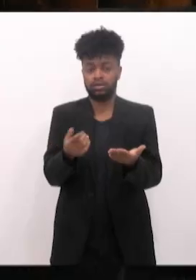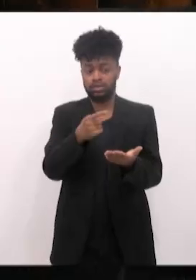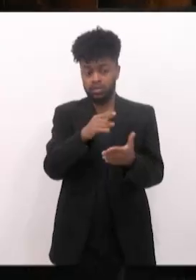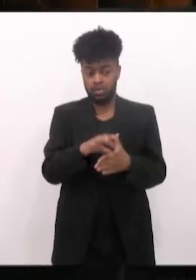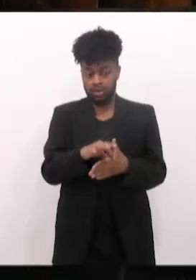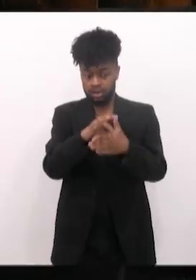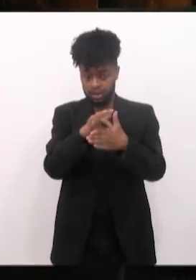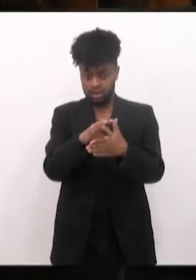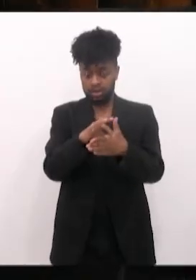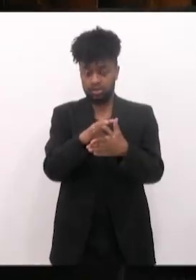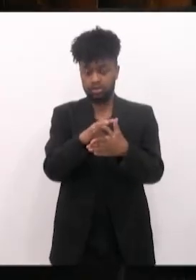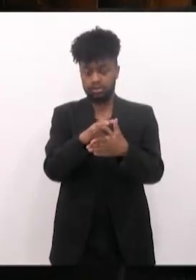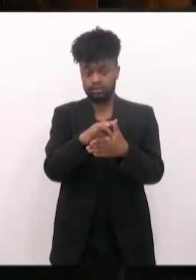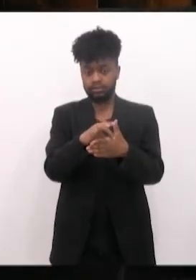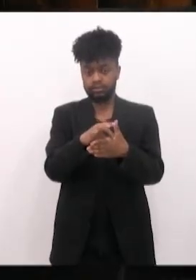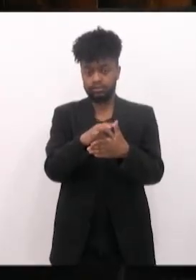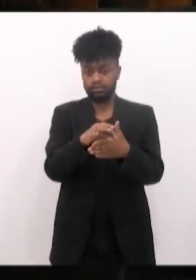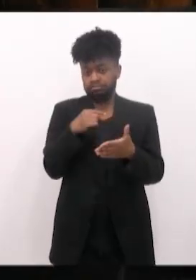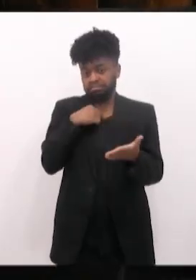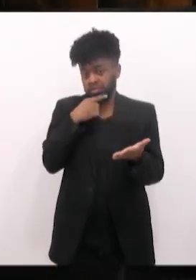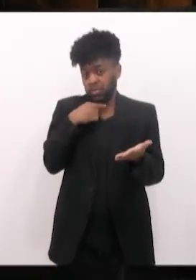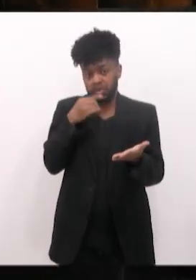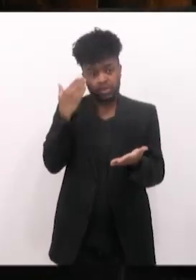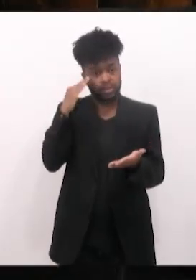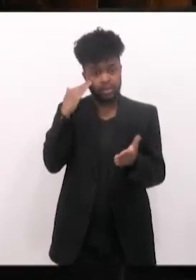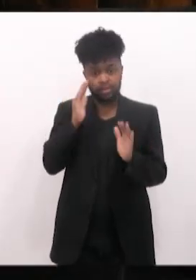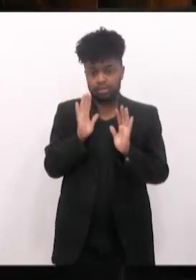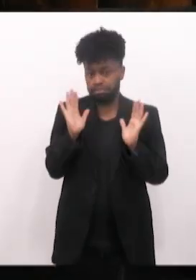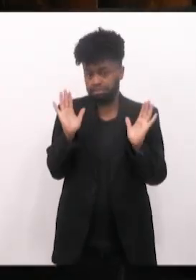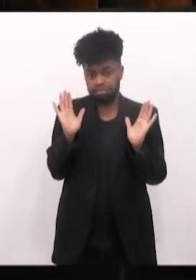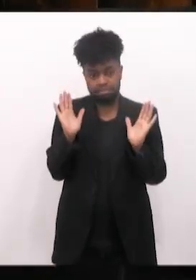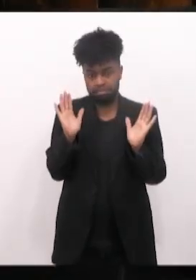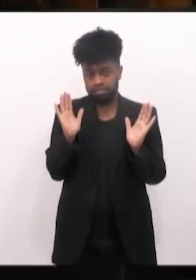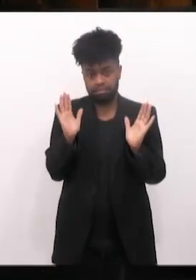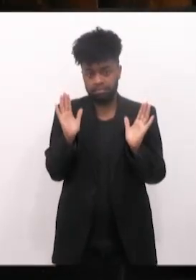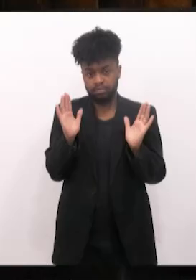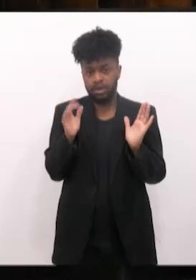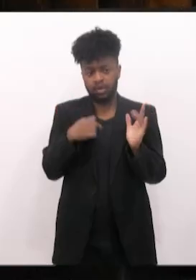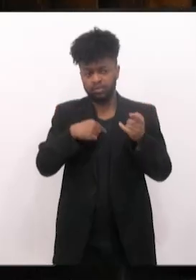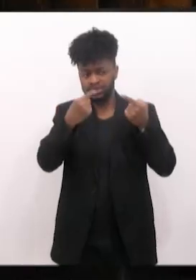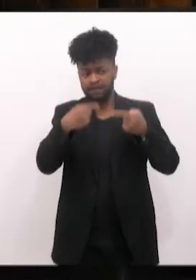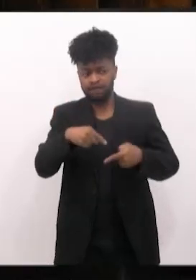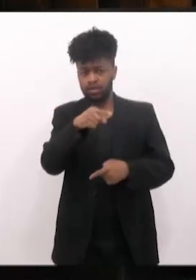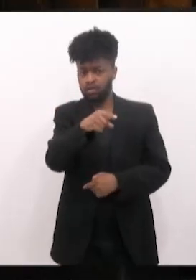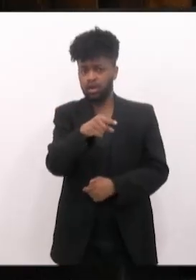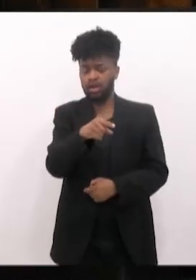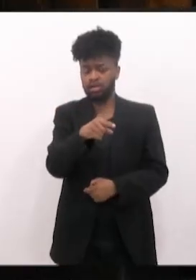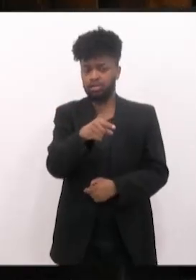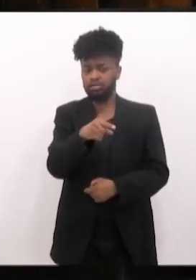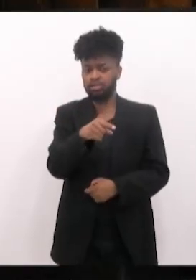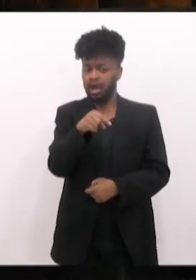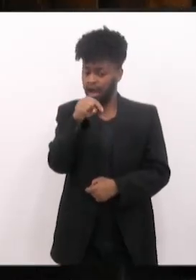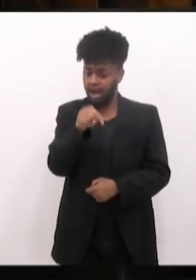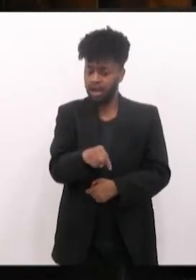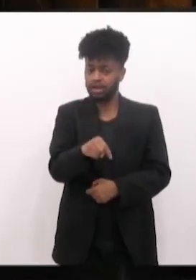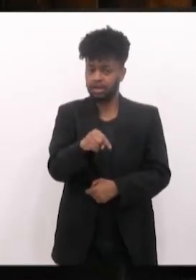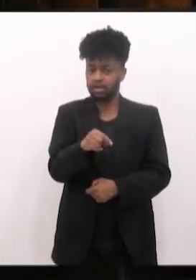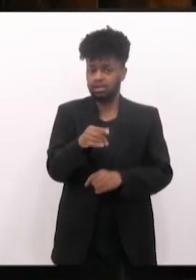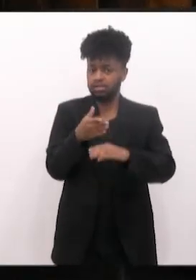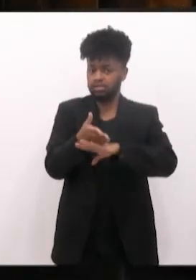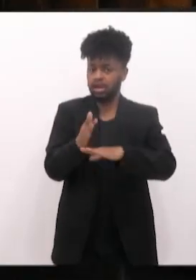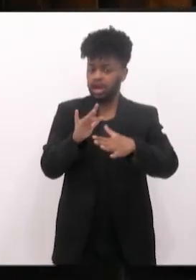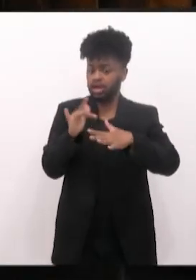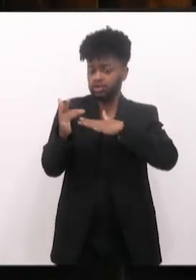comando que ali está, que eu não consigo entender, e desafio ele aqui a entrar na sua rede